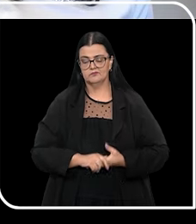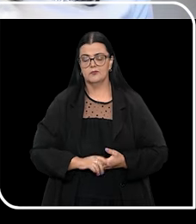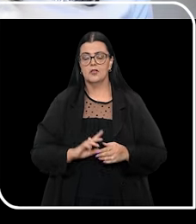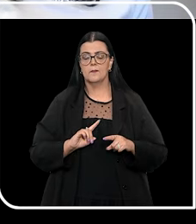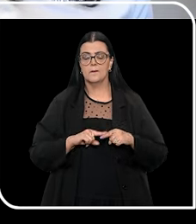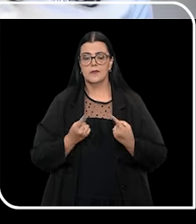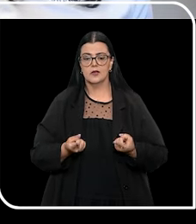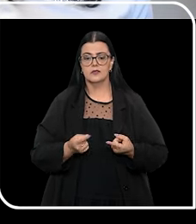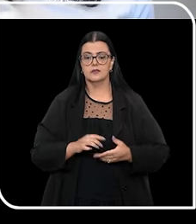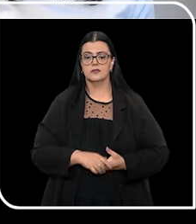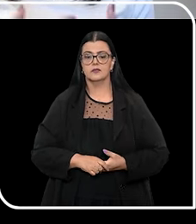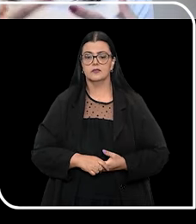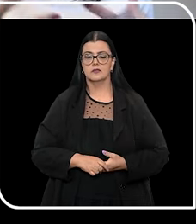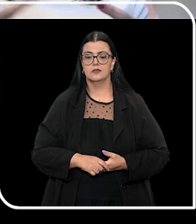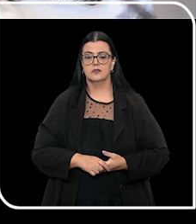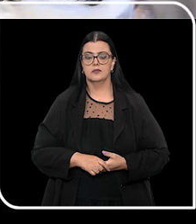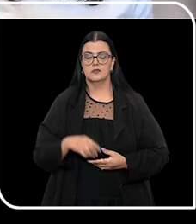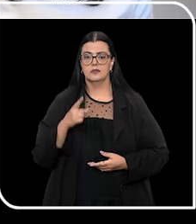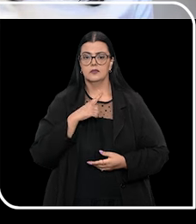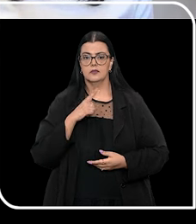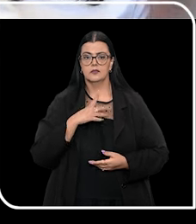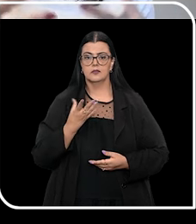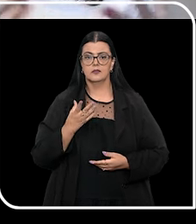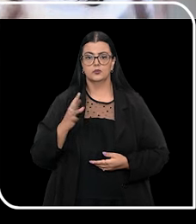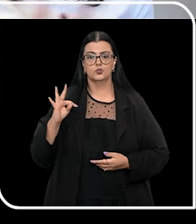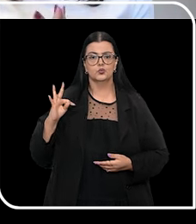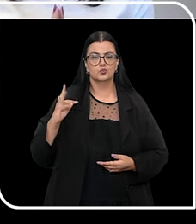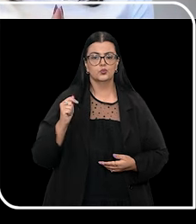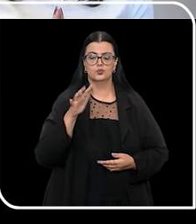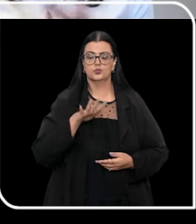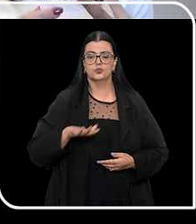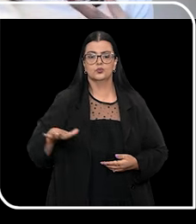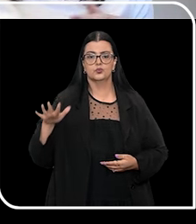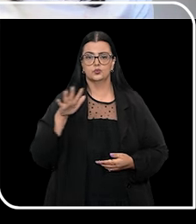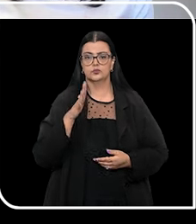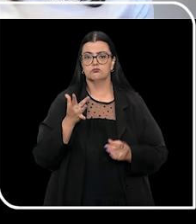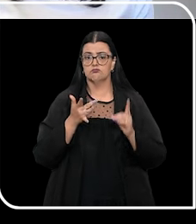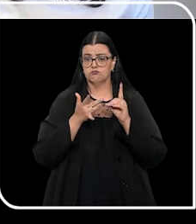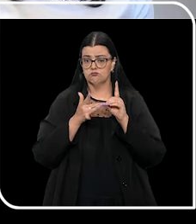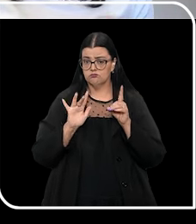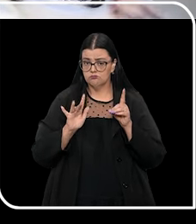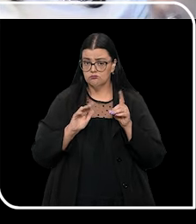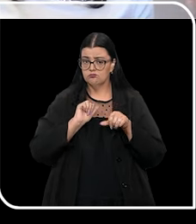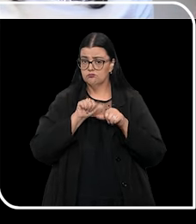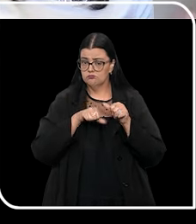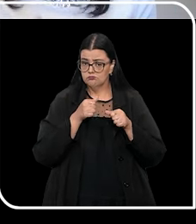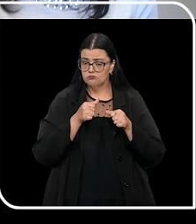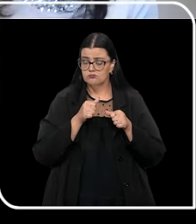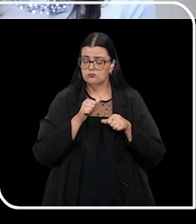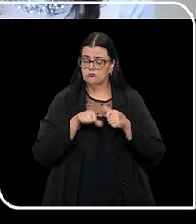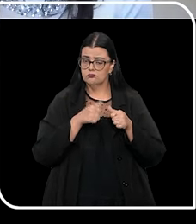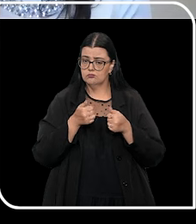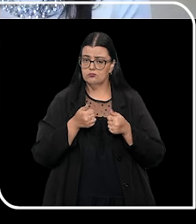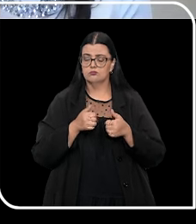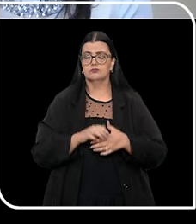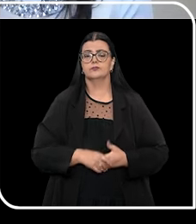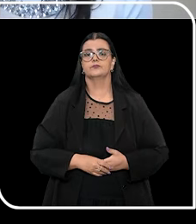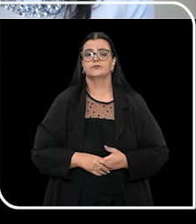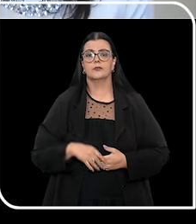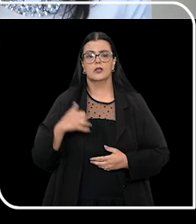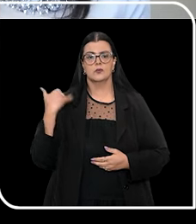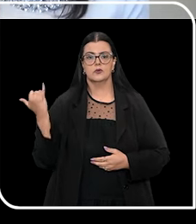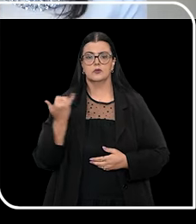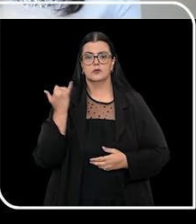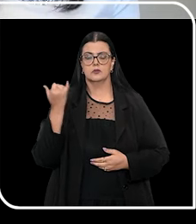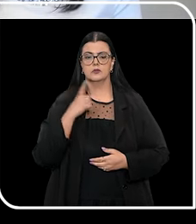anticapacitista né mas eu espero que saia a gente sai aqui todos pelo menos eh capacitistas em desconstrução né